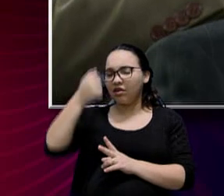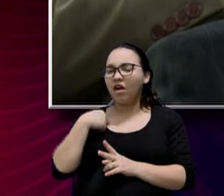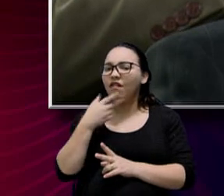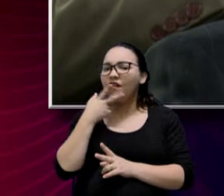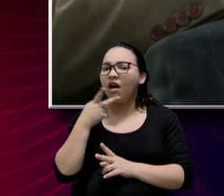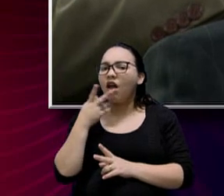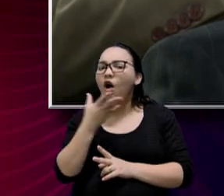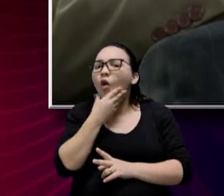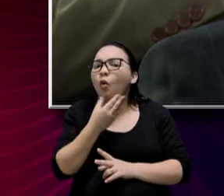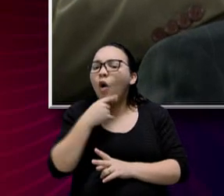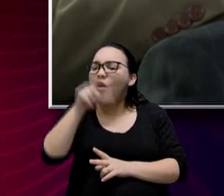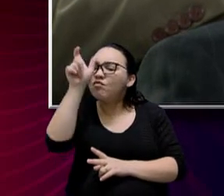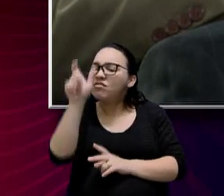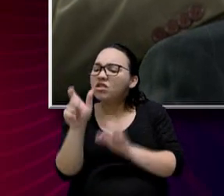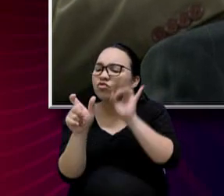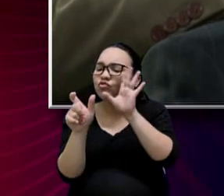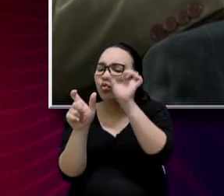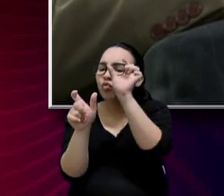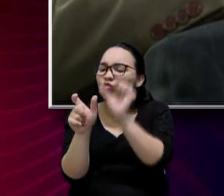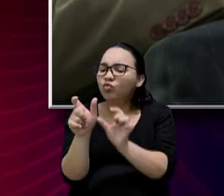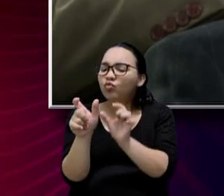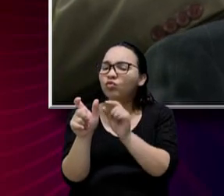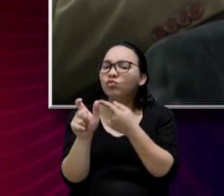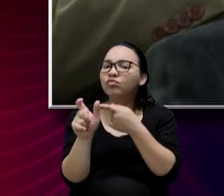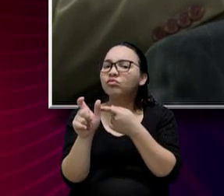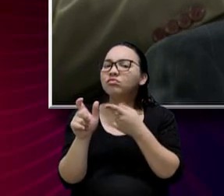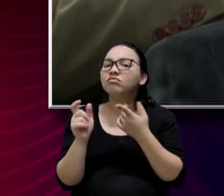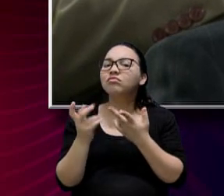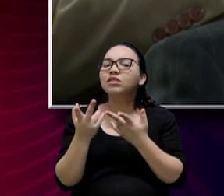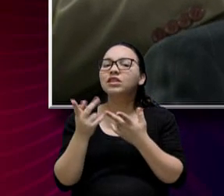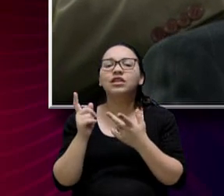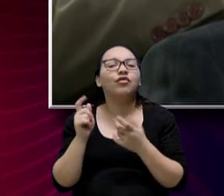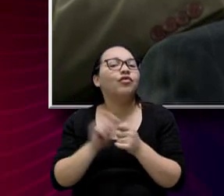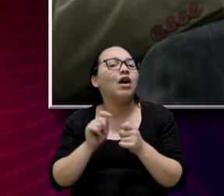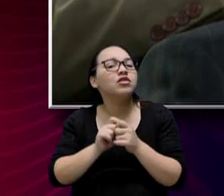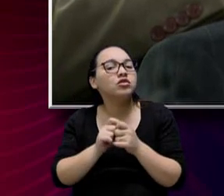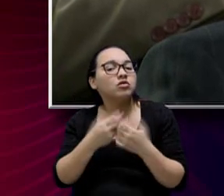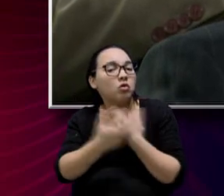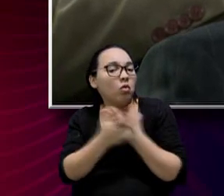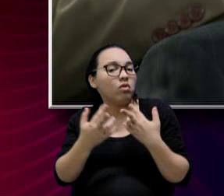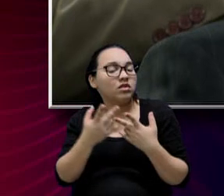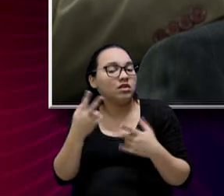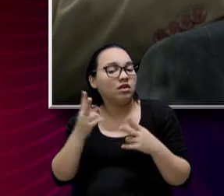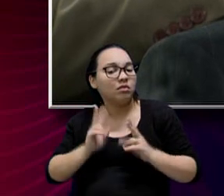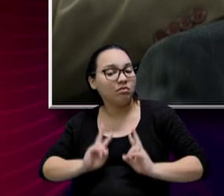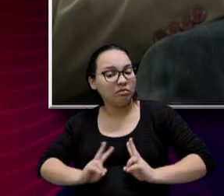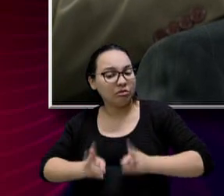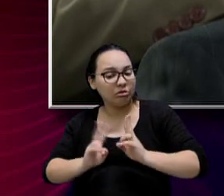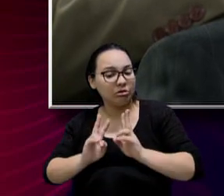o único ser que constrói coisas para serem eternas.